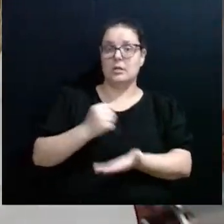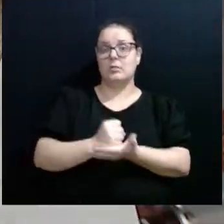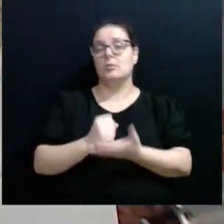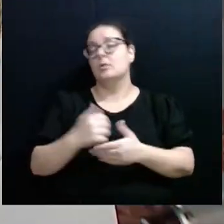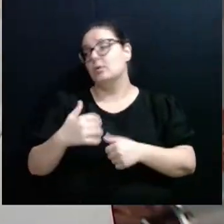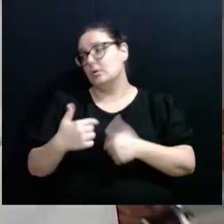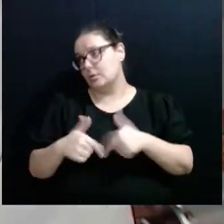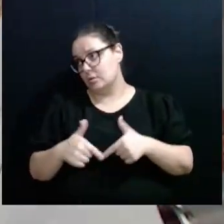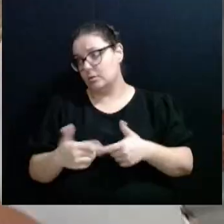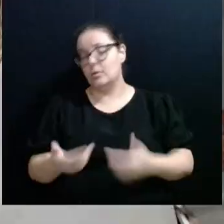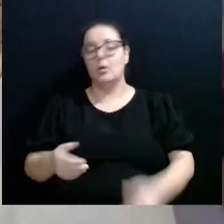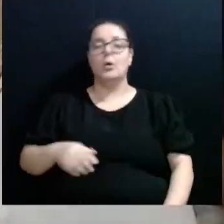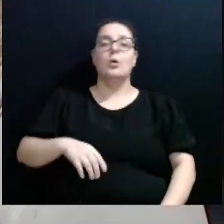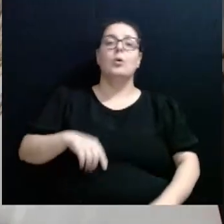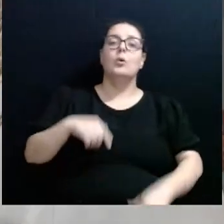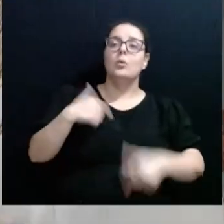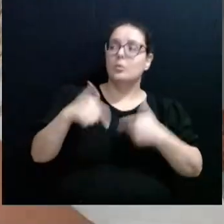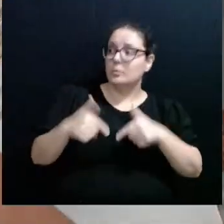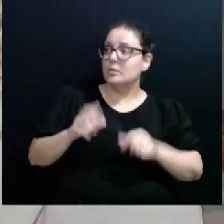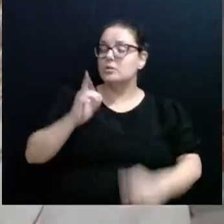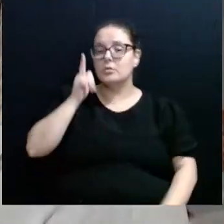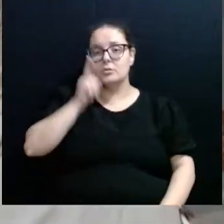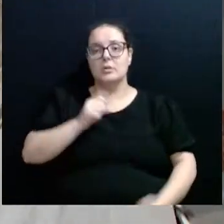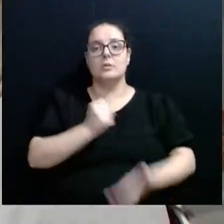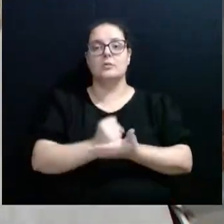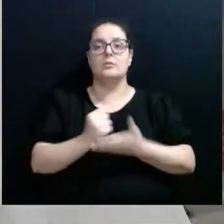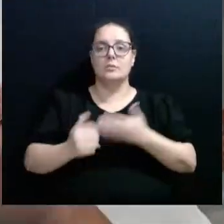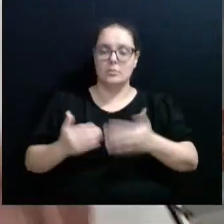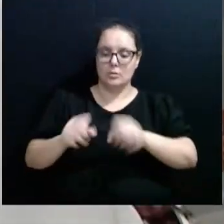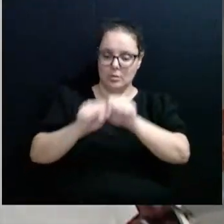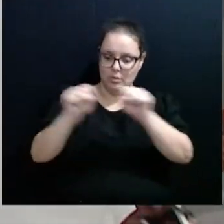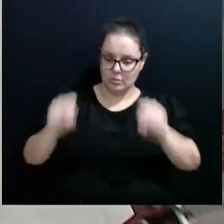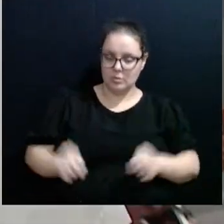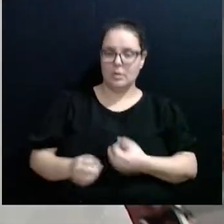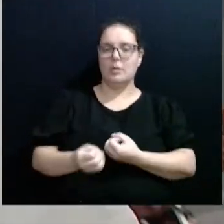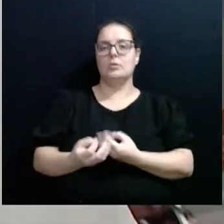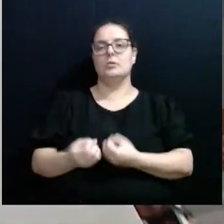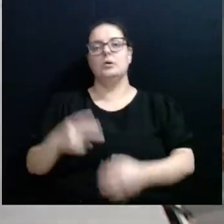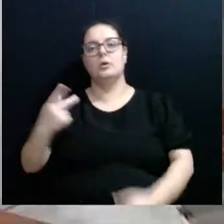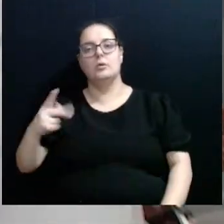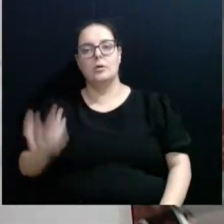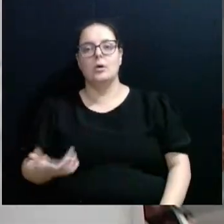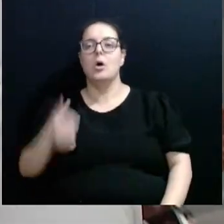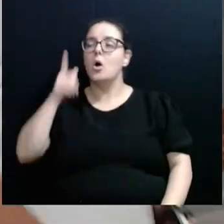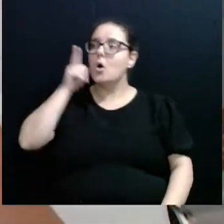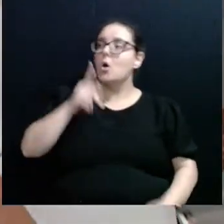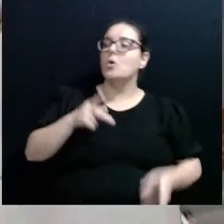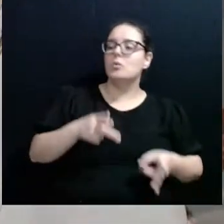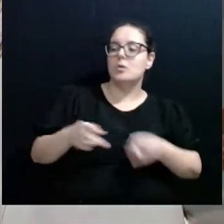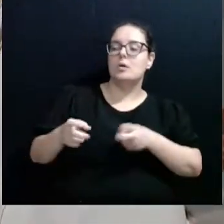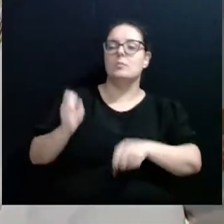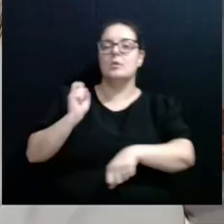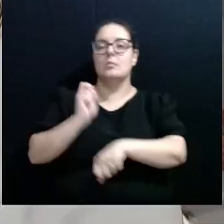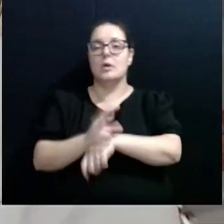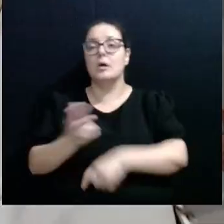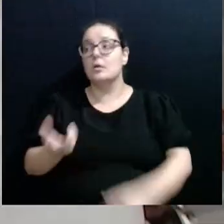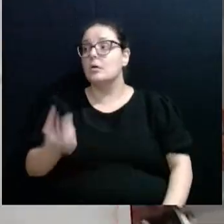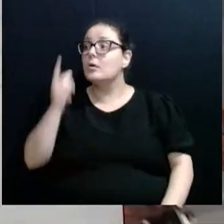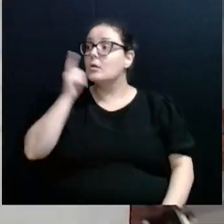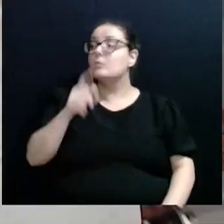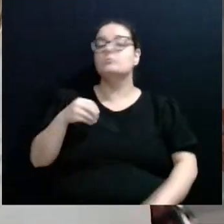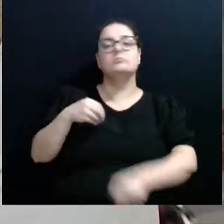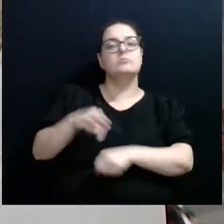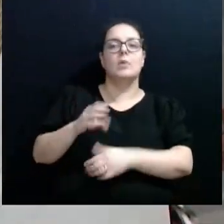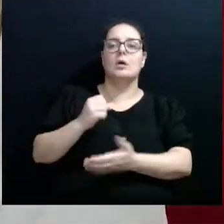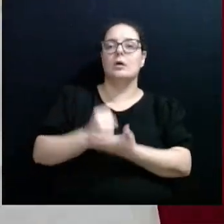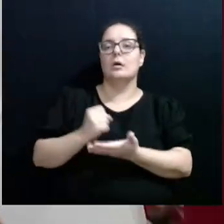já consegue fazer essa triagem. Ele coloca lá no sistema os dados dele, consegue enxergar a vaga e consegue já emitir a carta de encaminhamento.